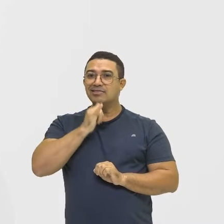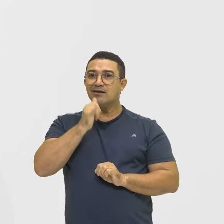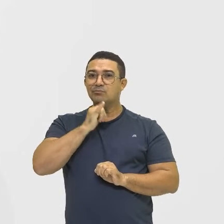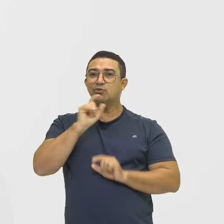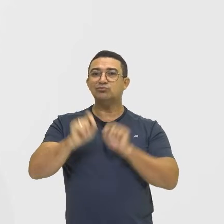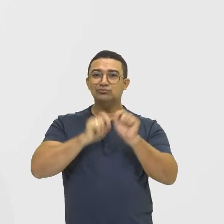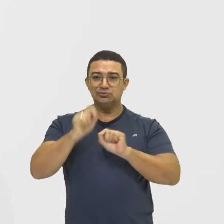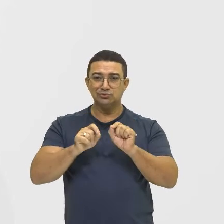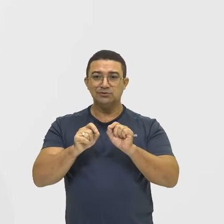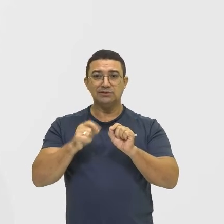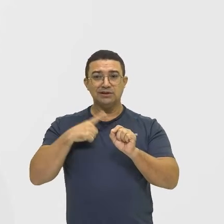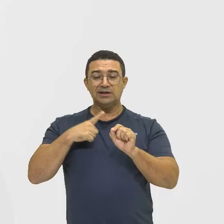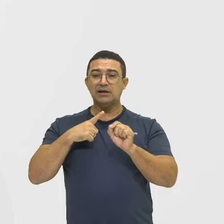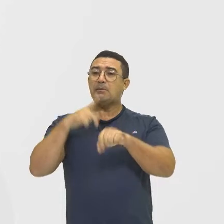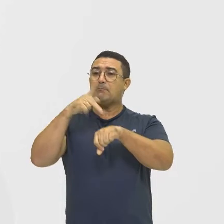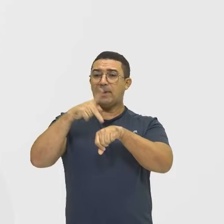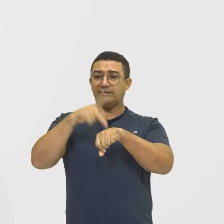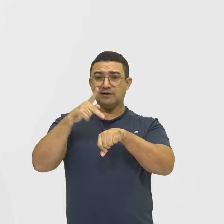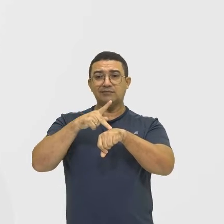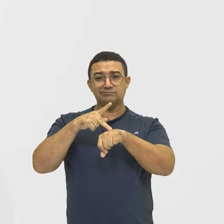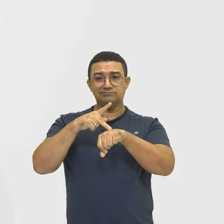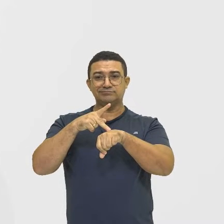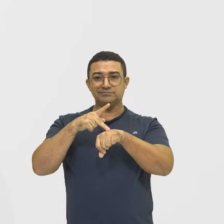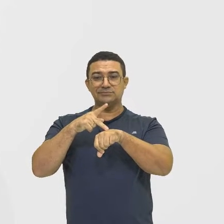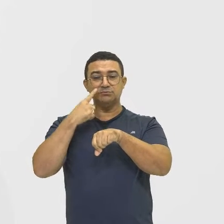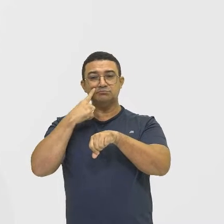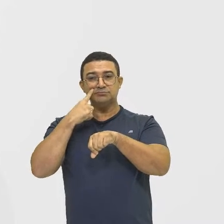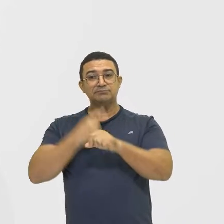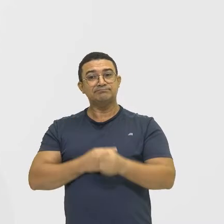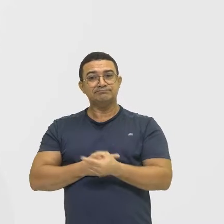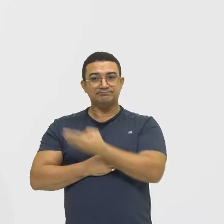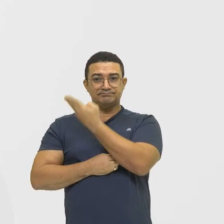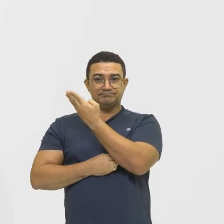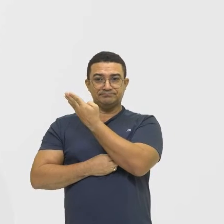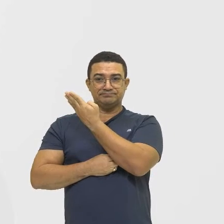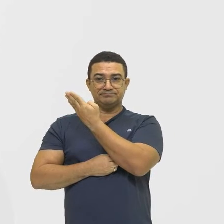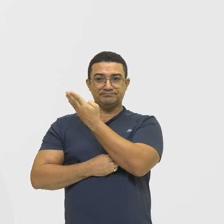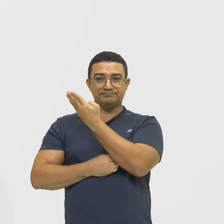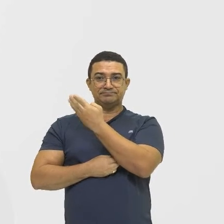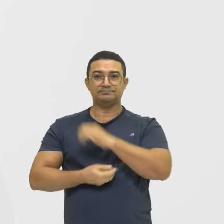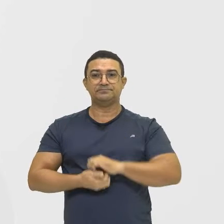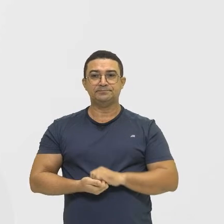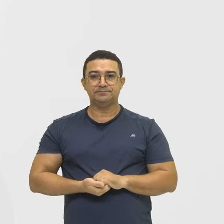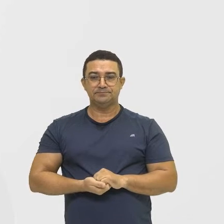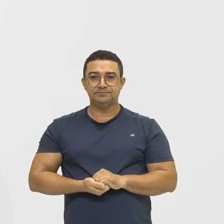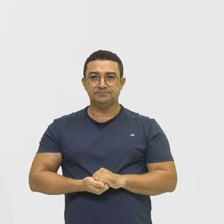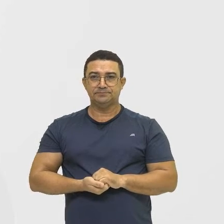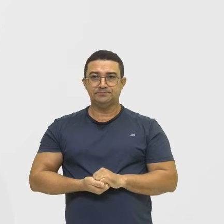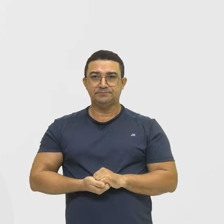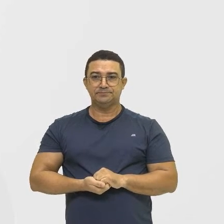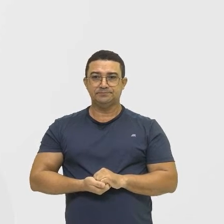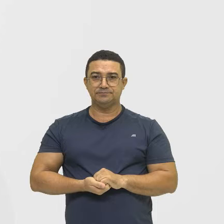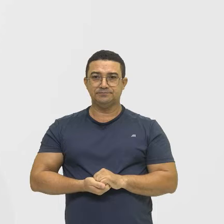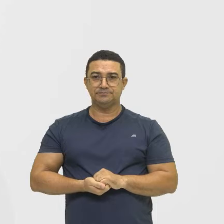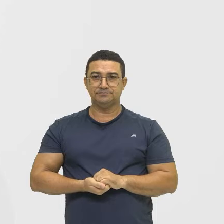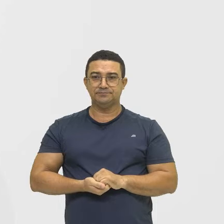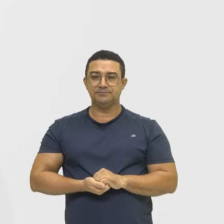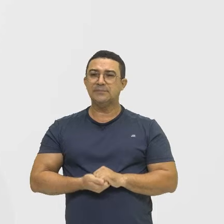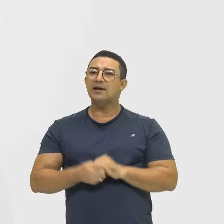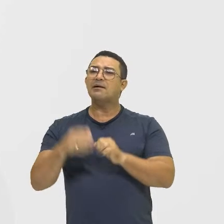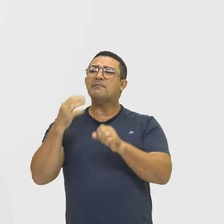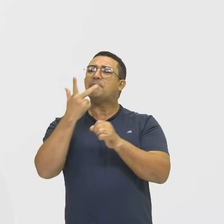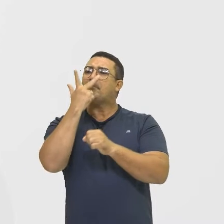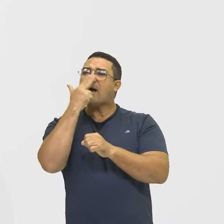pedras grandes, fincada verticalmente no chão, como se fosse paredes, e uma grande pedra